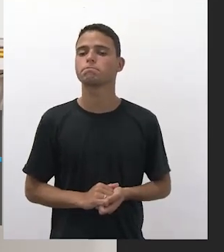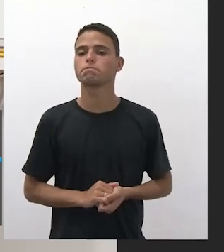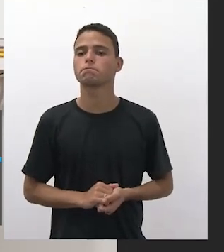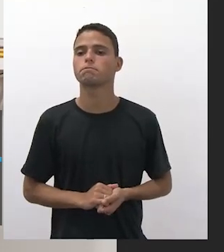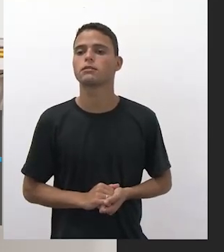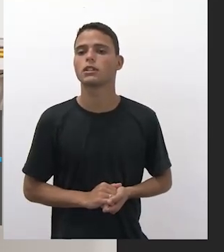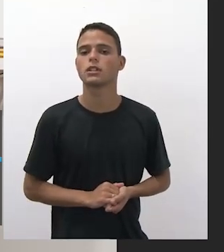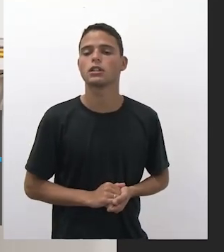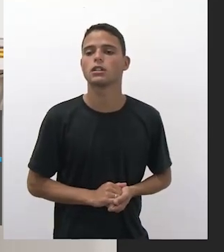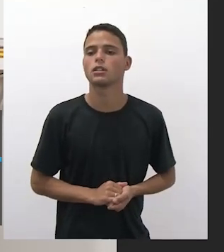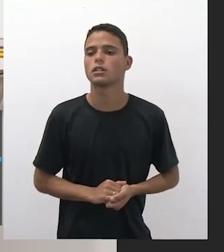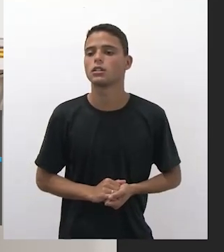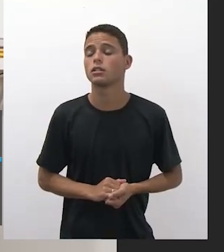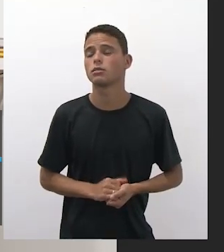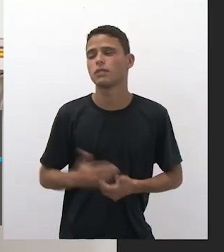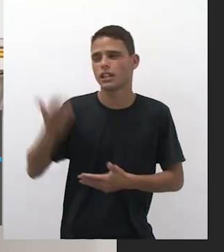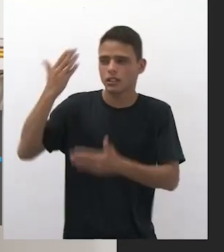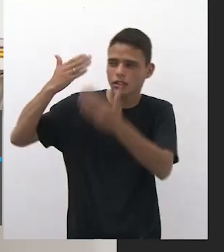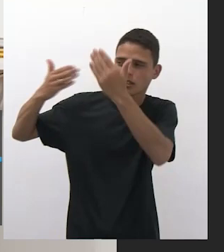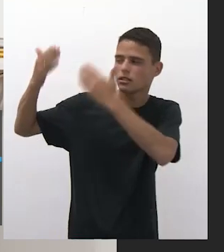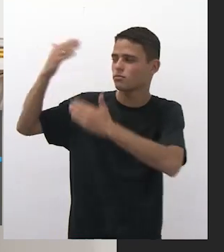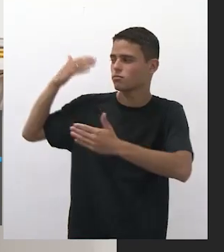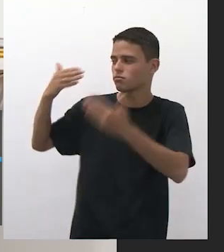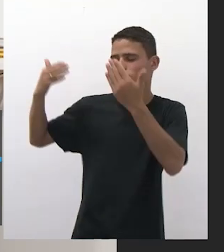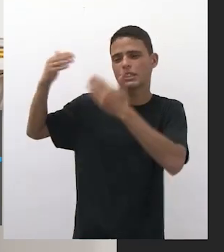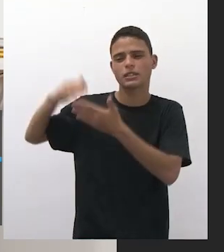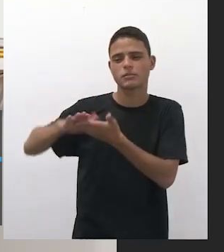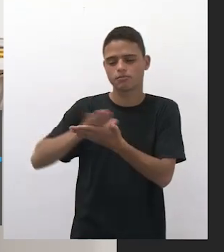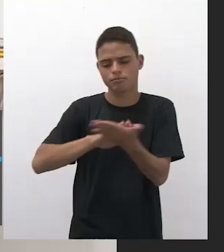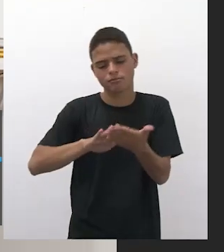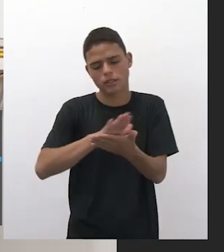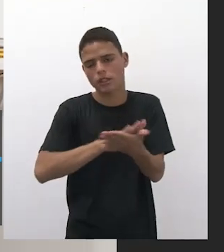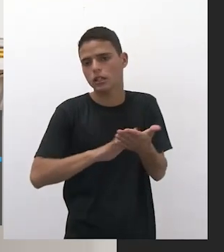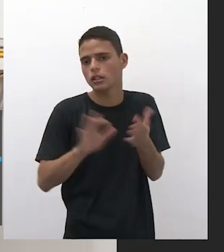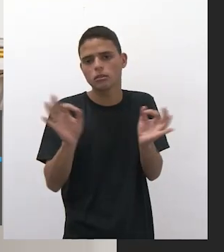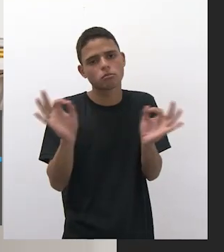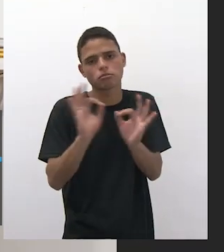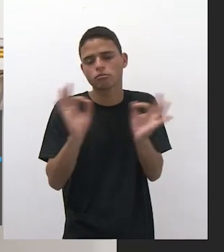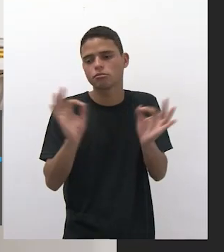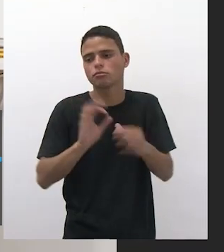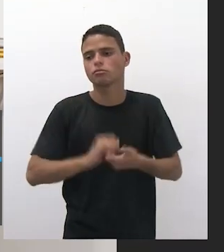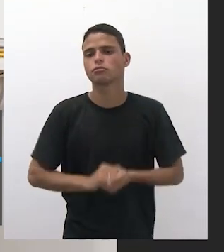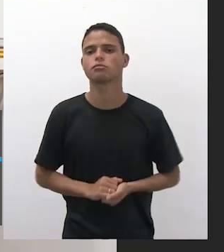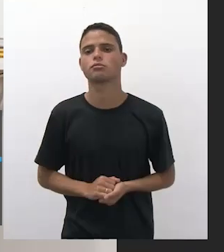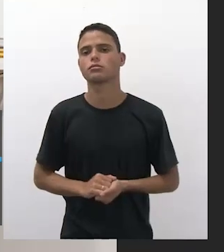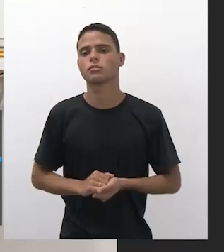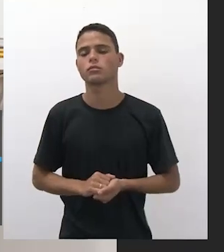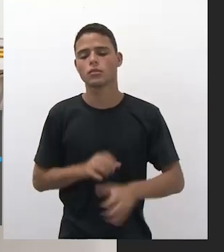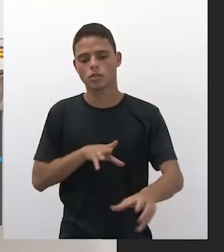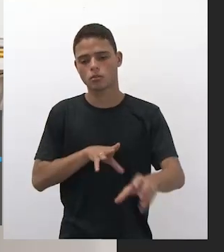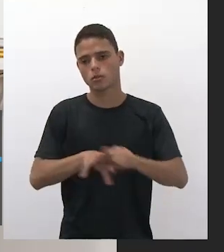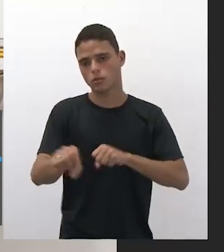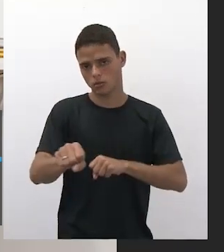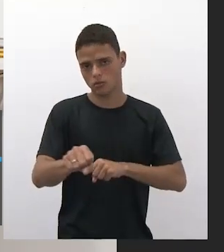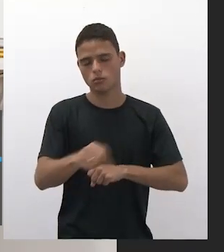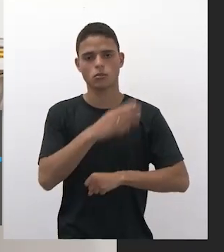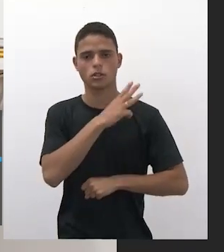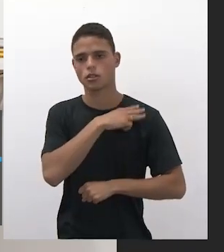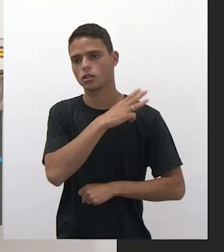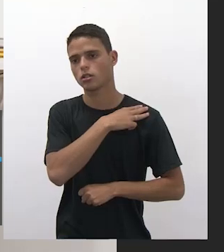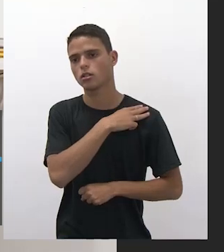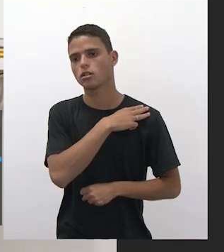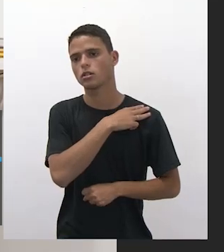uma faculdade, mas naquela época não tinha condições, né, e eu terminei o ensino médio. Aí